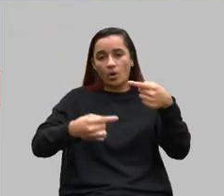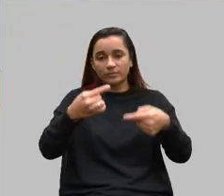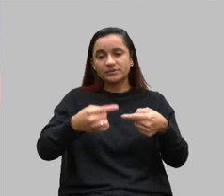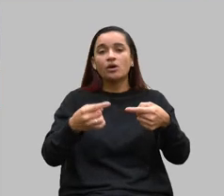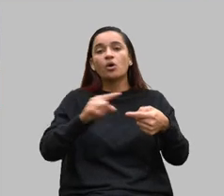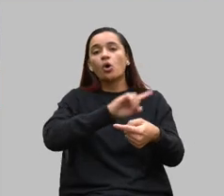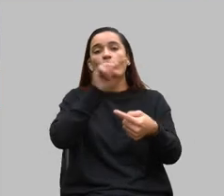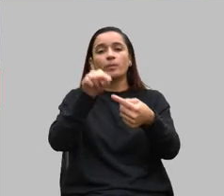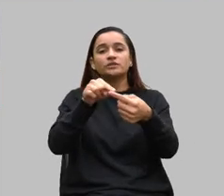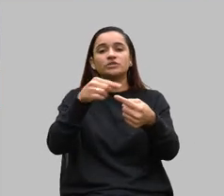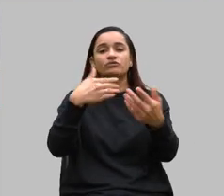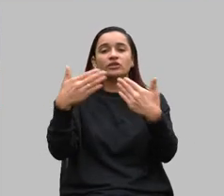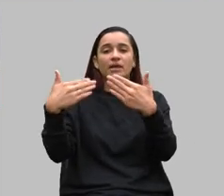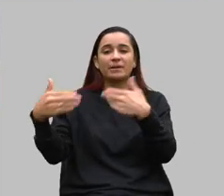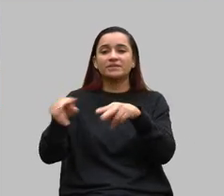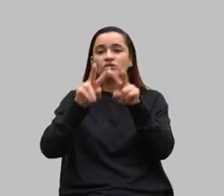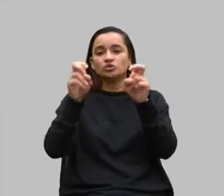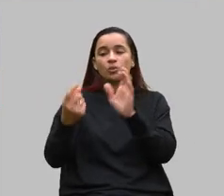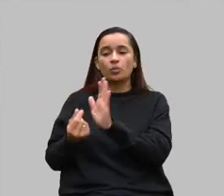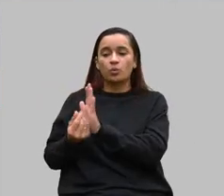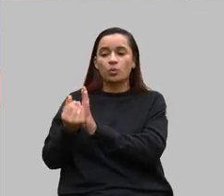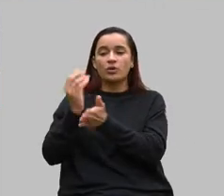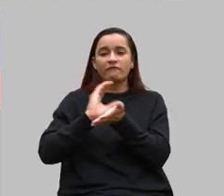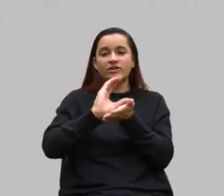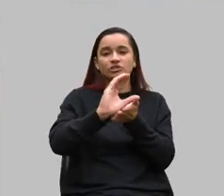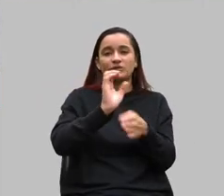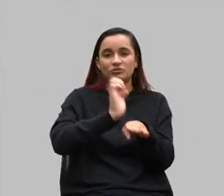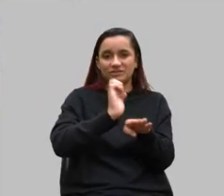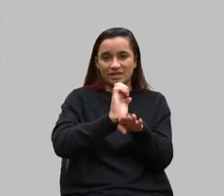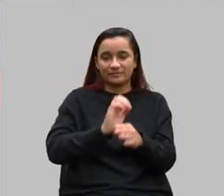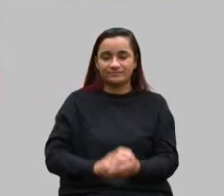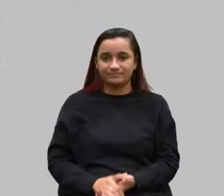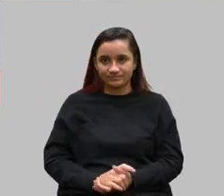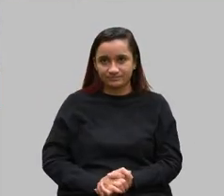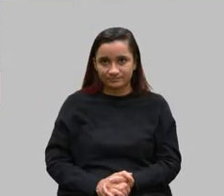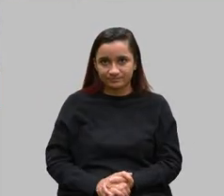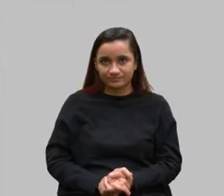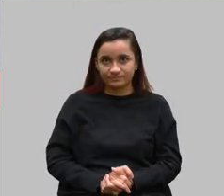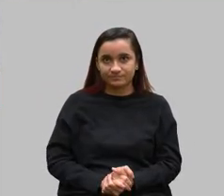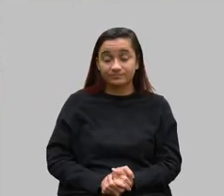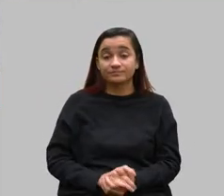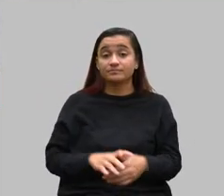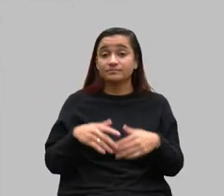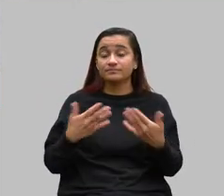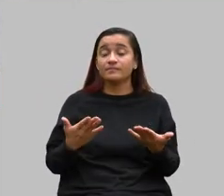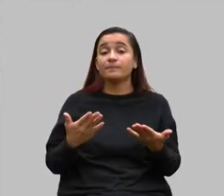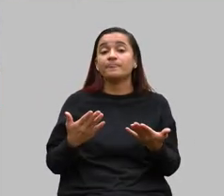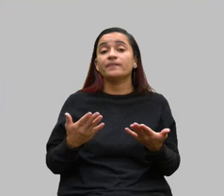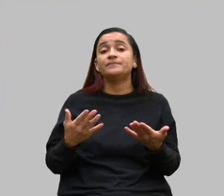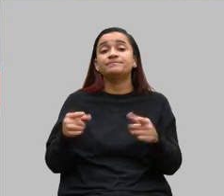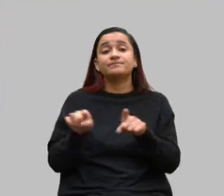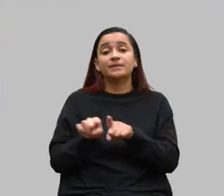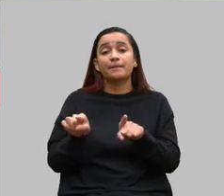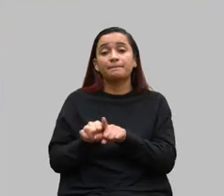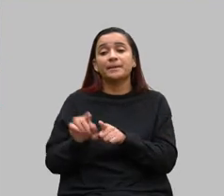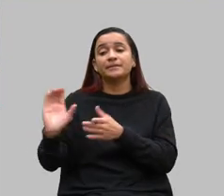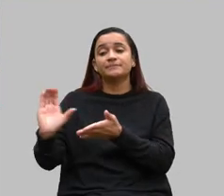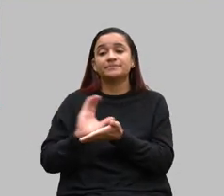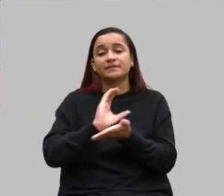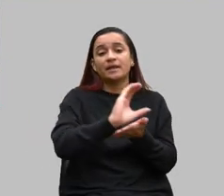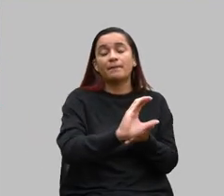debater a repactuação dos investimentos no estado bom que seja encaminhado a